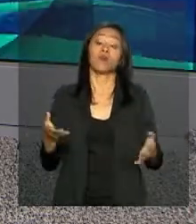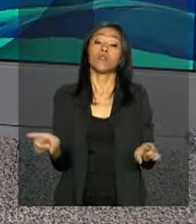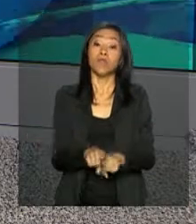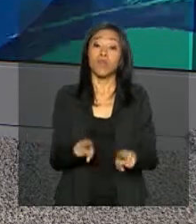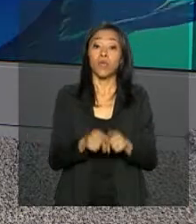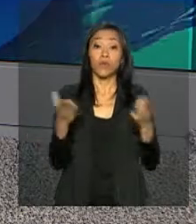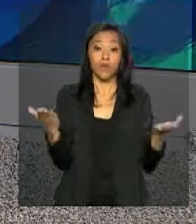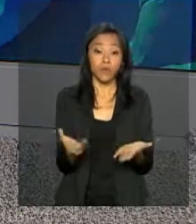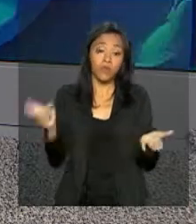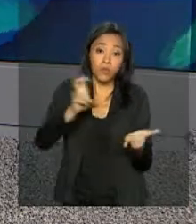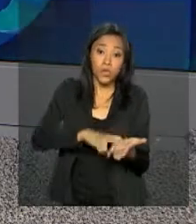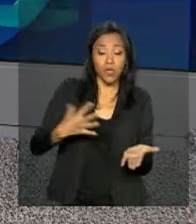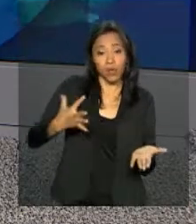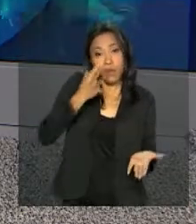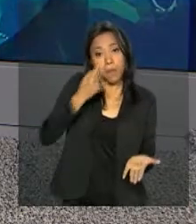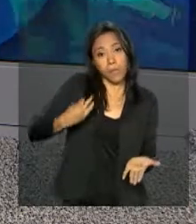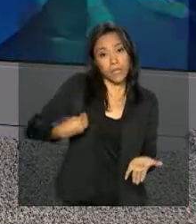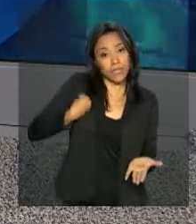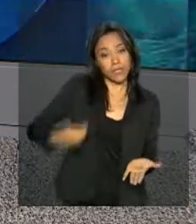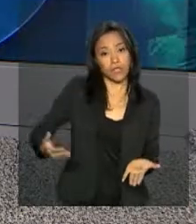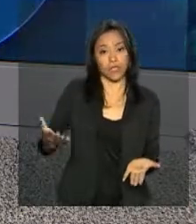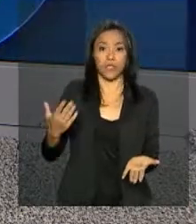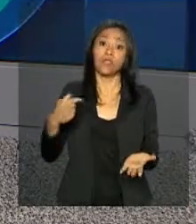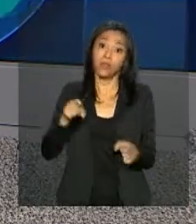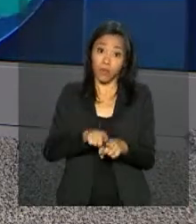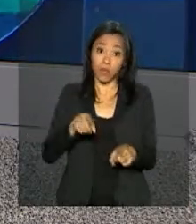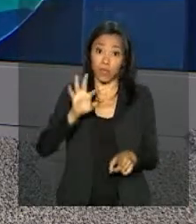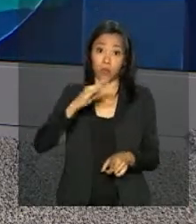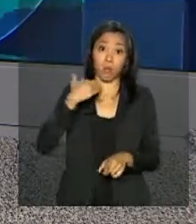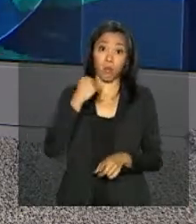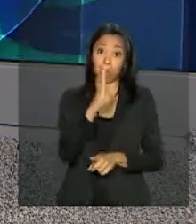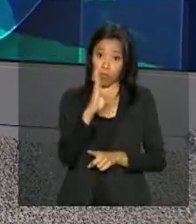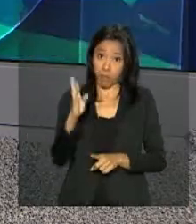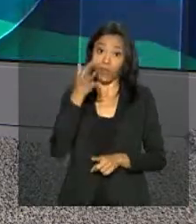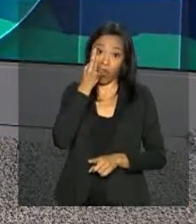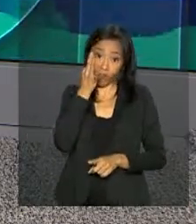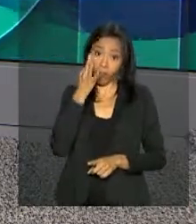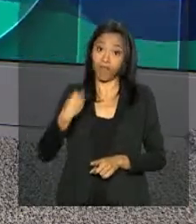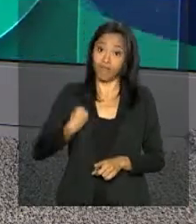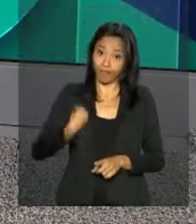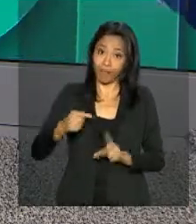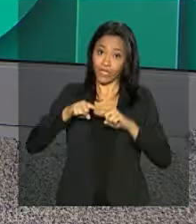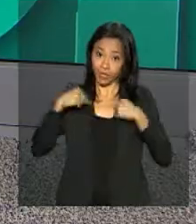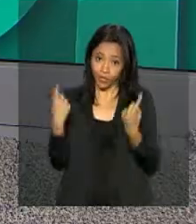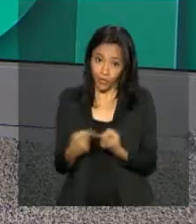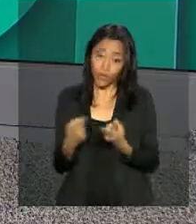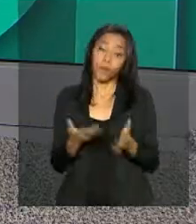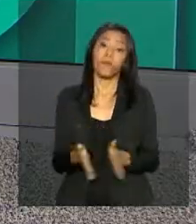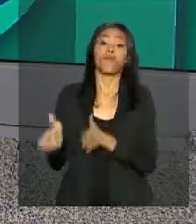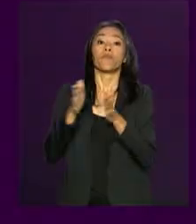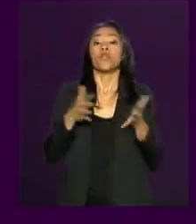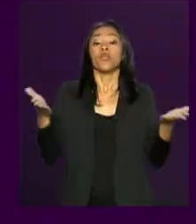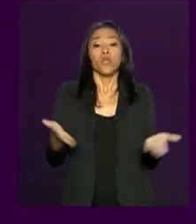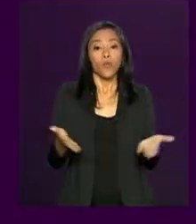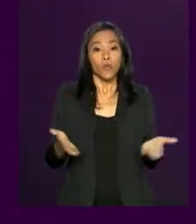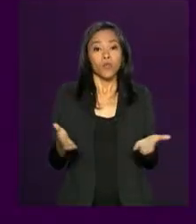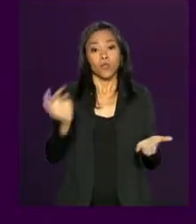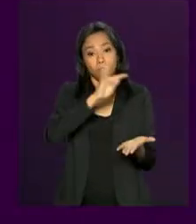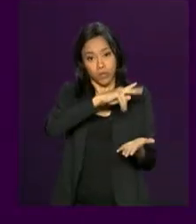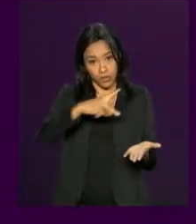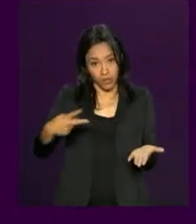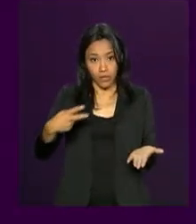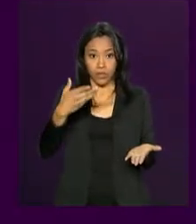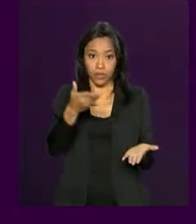centro cultural banco do brasil o ministro do stf luiz fux e hoje pela manhã o presidente eleito informou que a advocacia geral da união